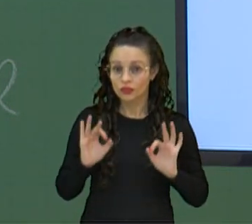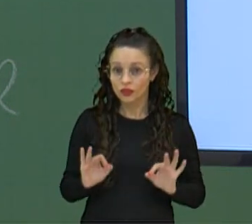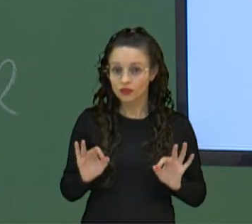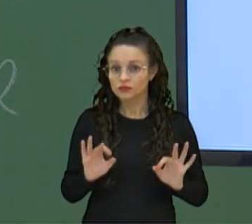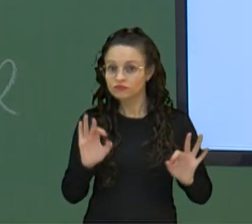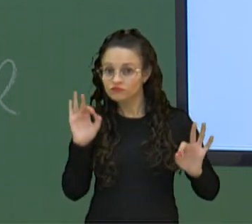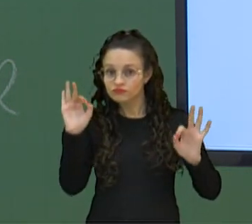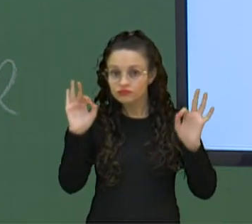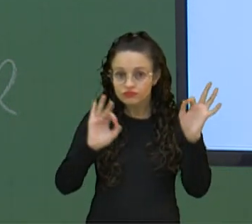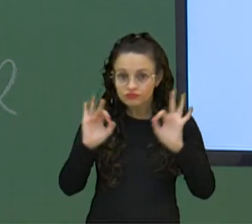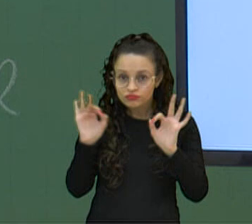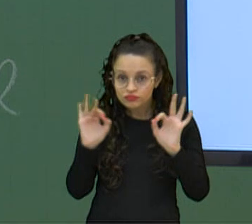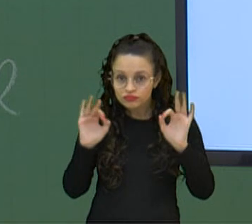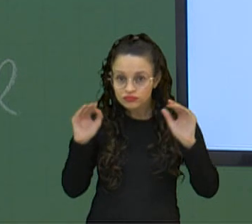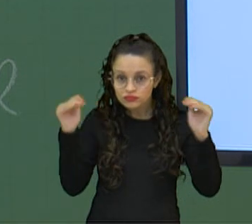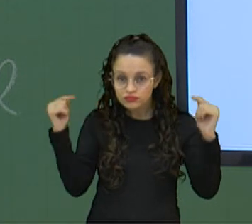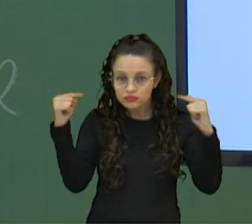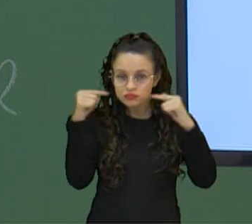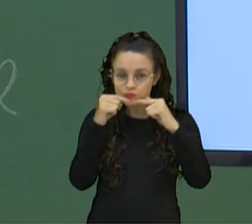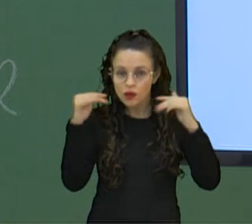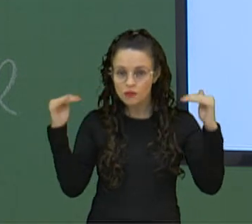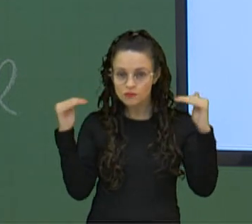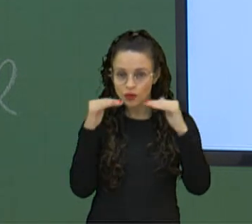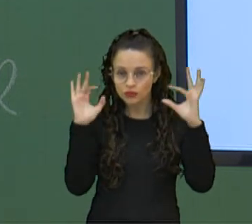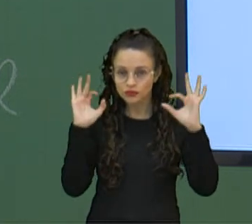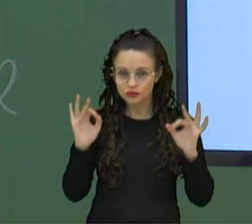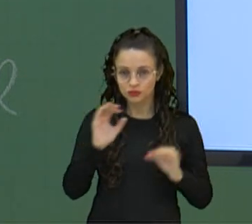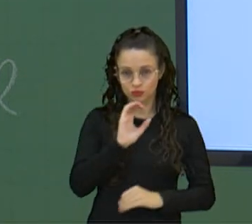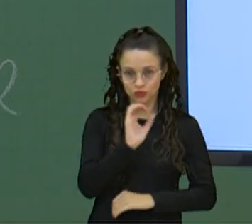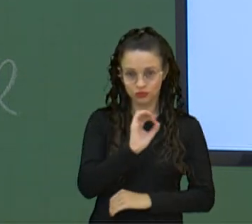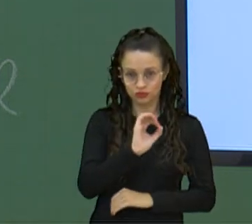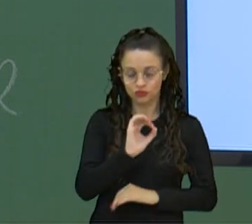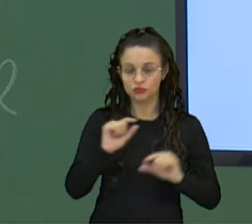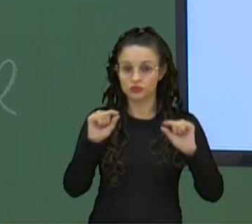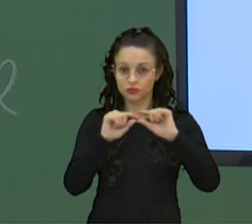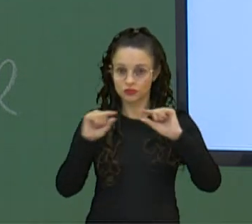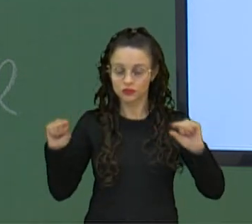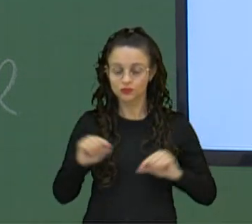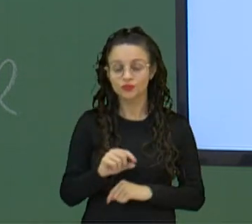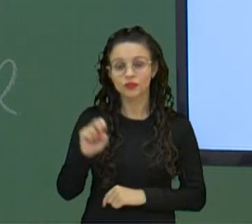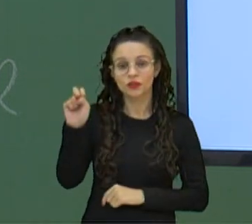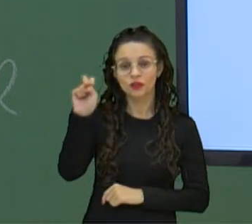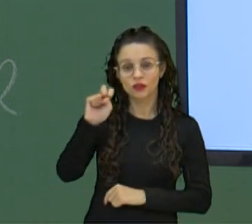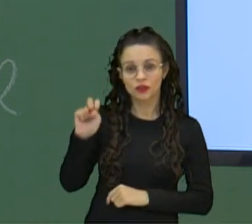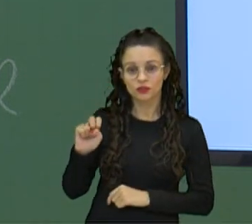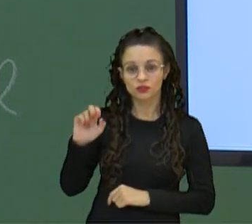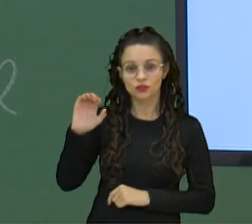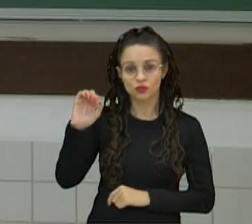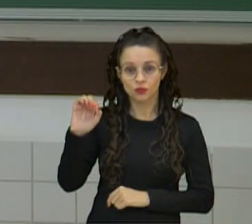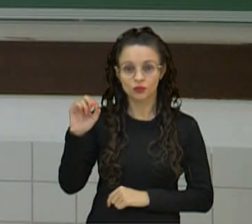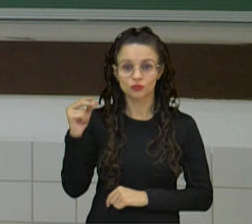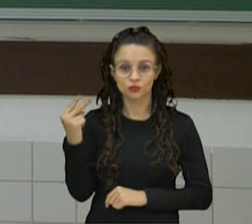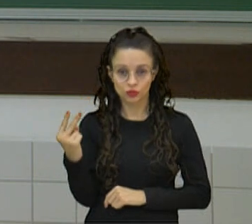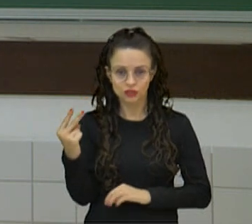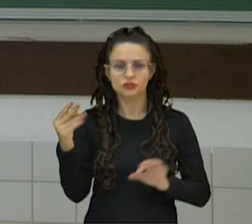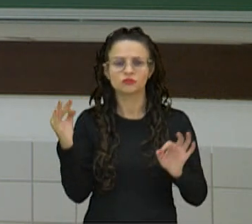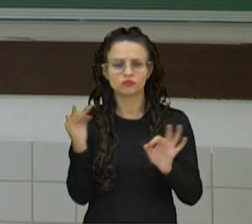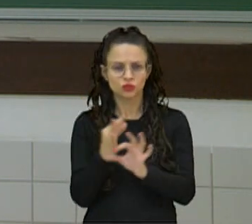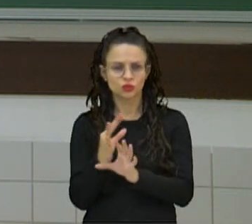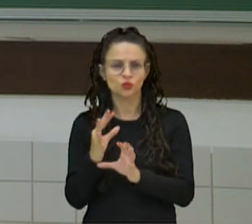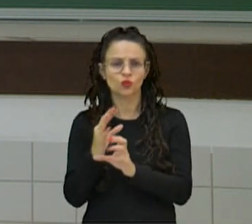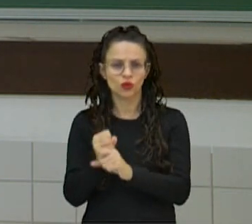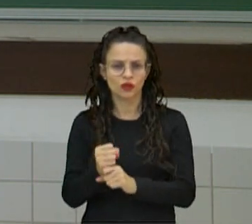arrumar estequiometricamente o oxigênio nessa equação. O SO2 está aqui na quantidade certa e